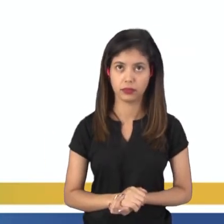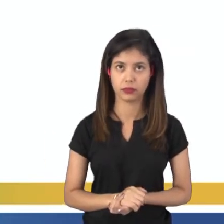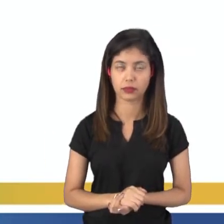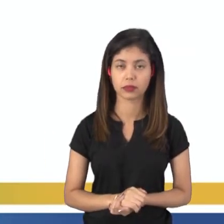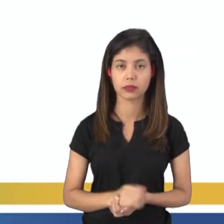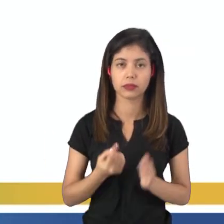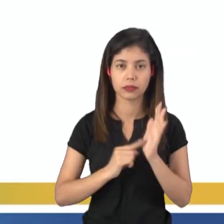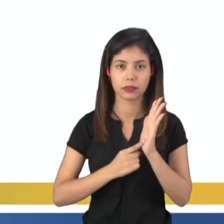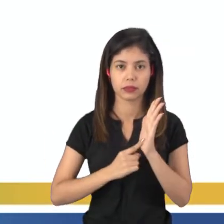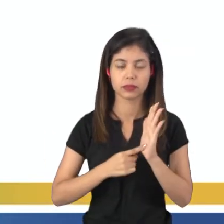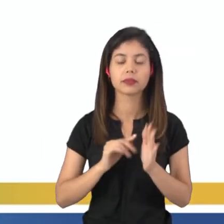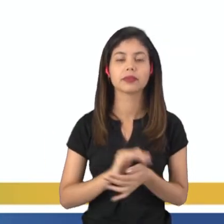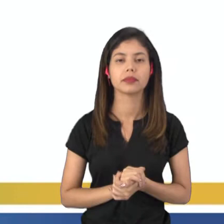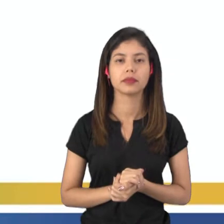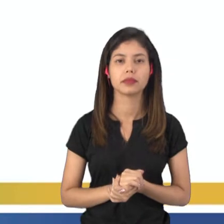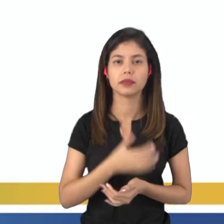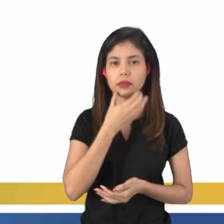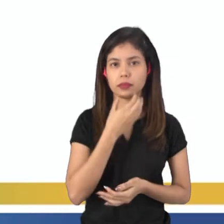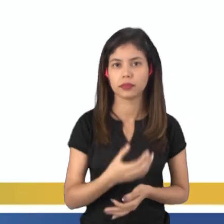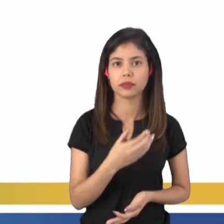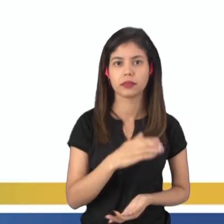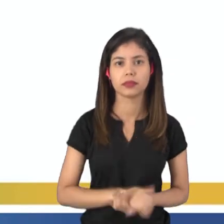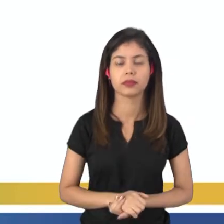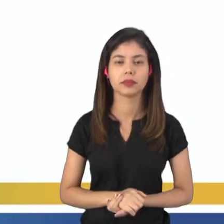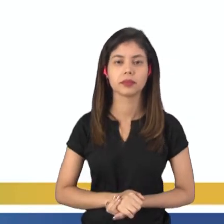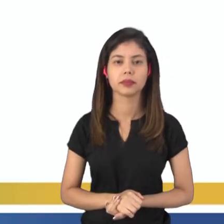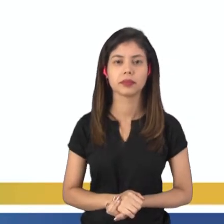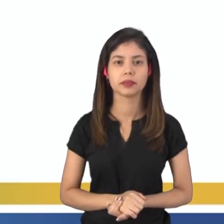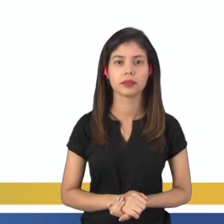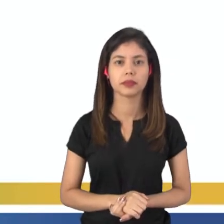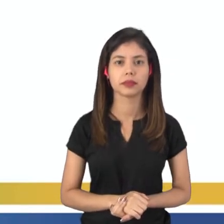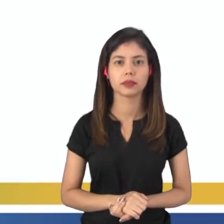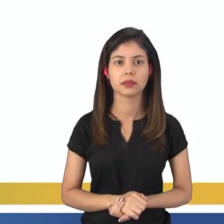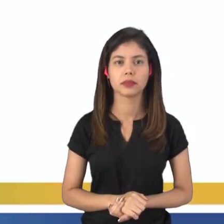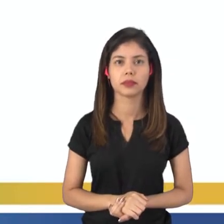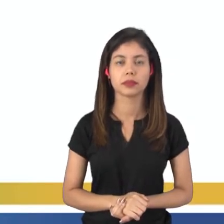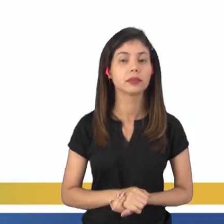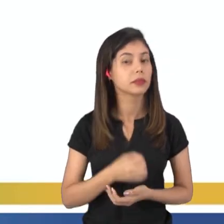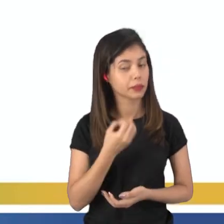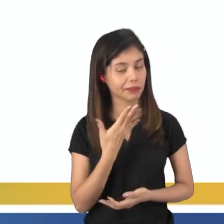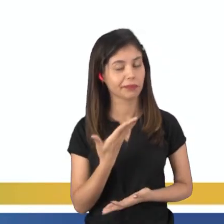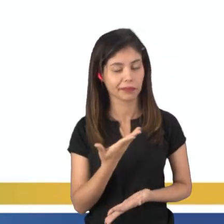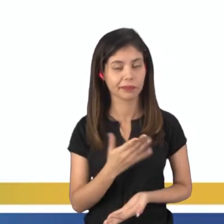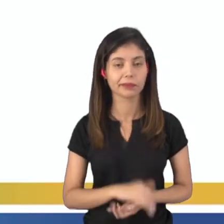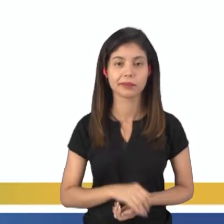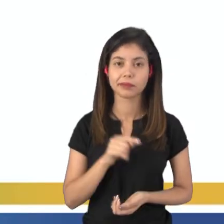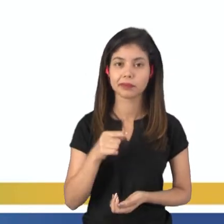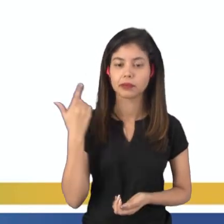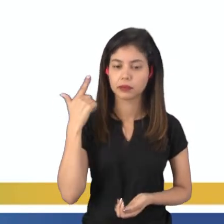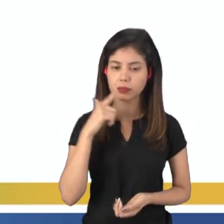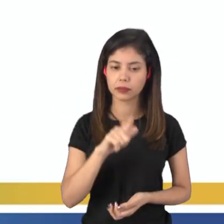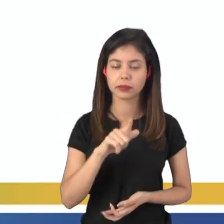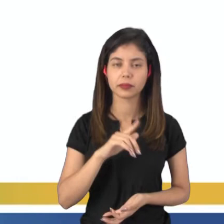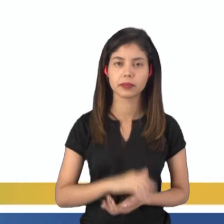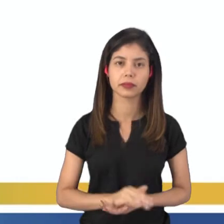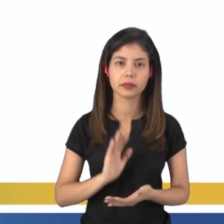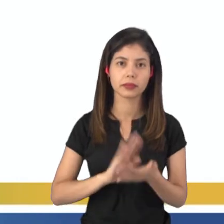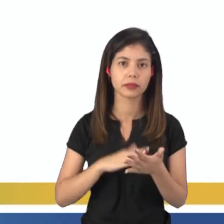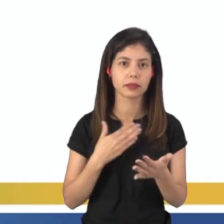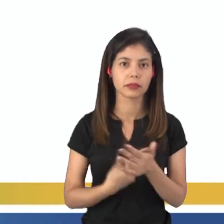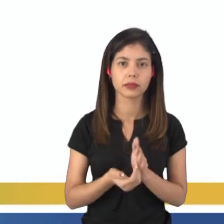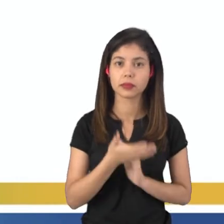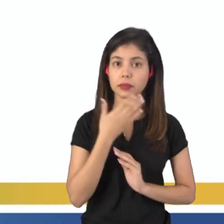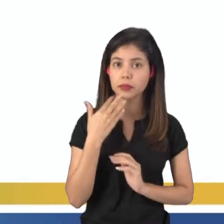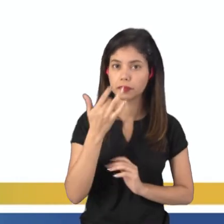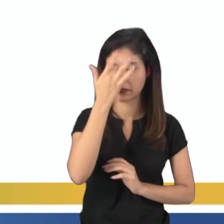formar o pontinho aí do mês de dezembro. Ok, esse tipo de gráfico é muito tranquilo, né? E você consegue interpretar com